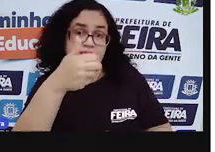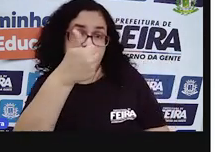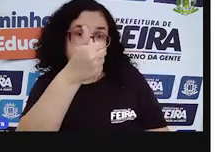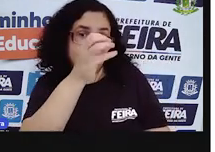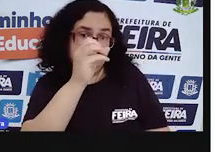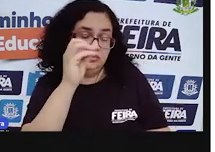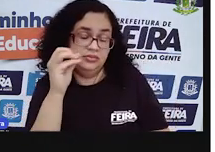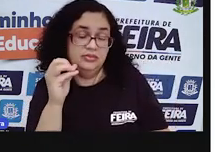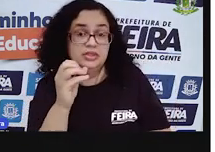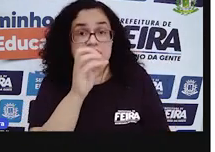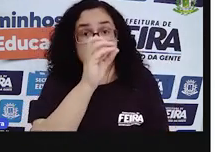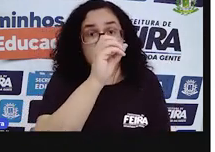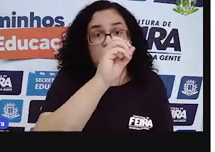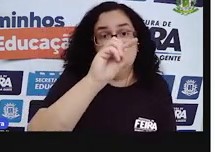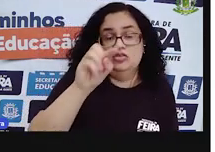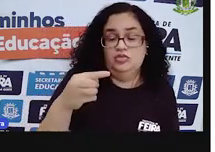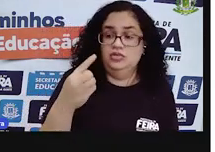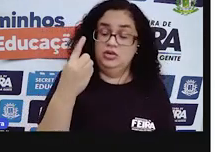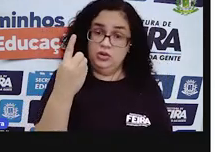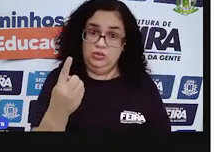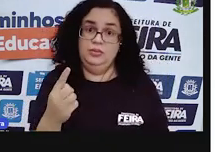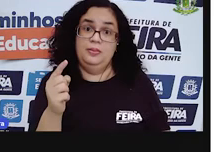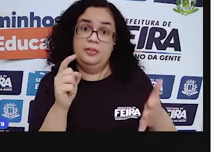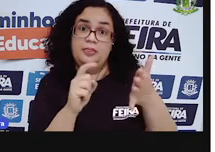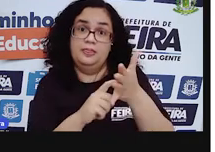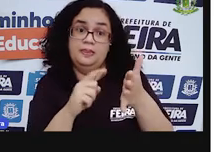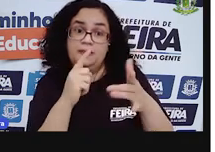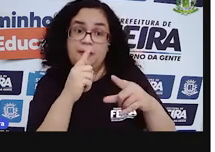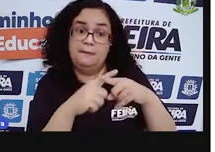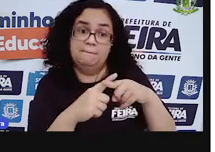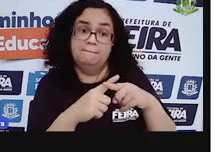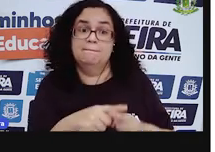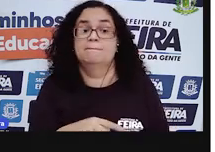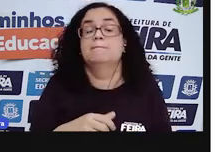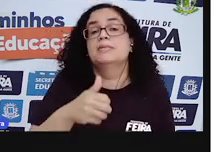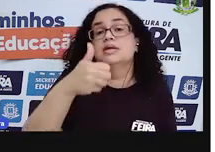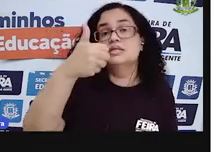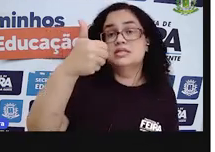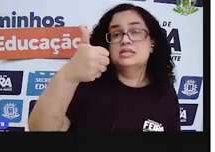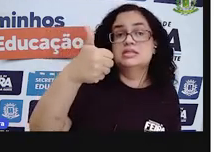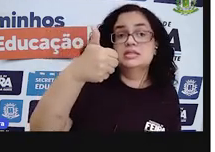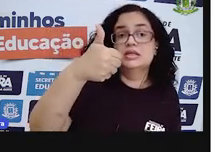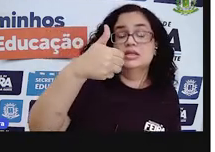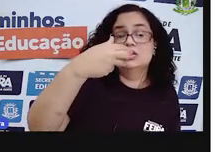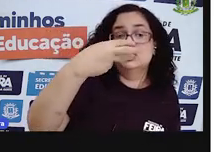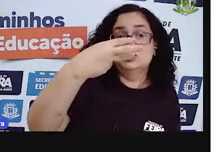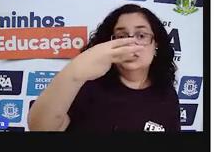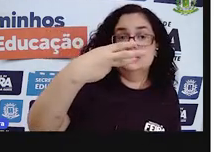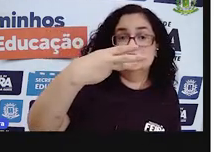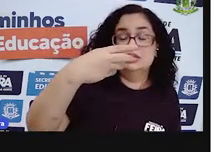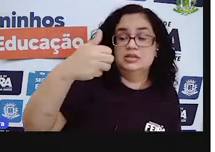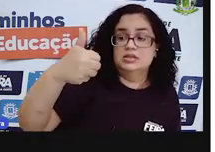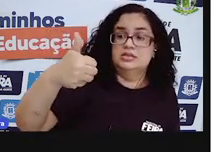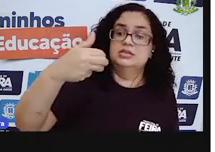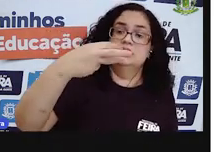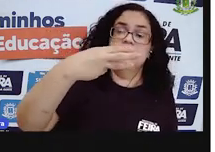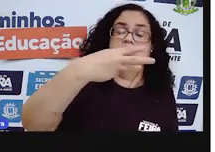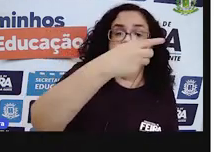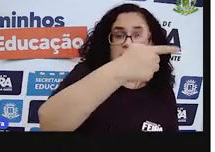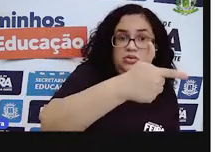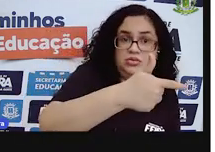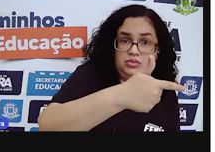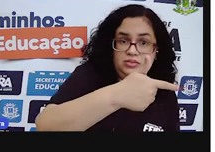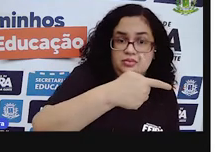0,1 agora você pega zero, na calculadora mesmo e faz vezes 132 multiplico